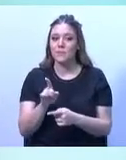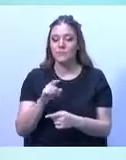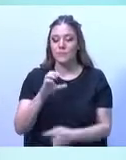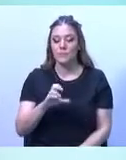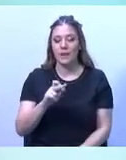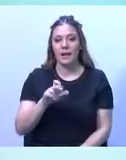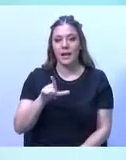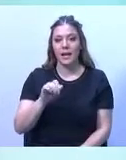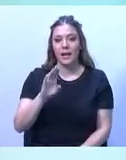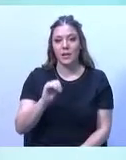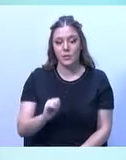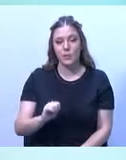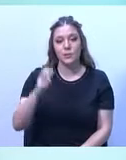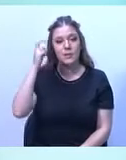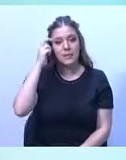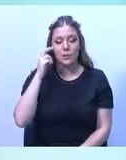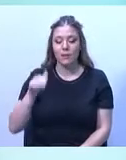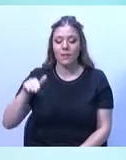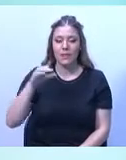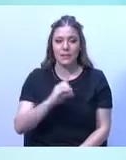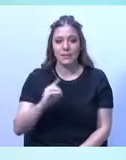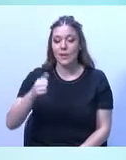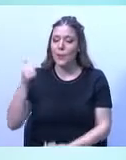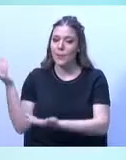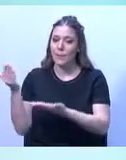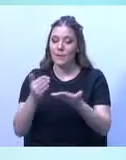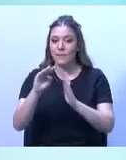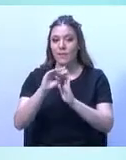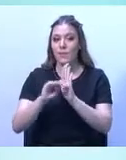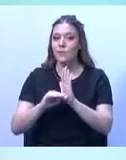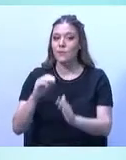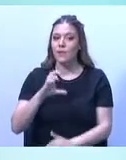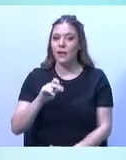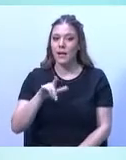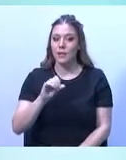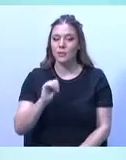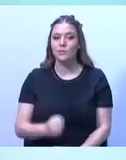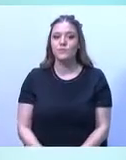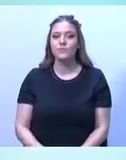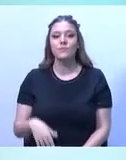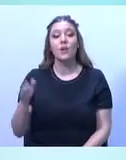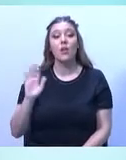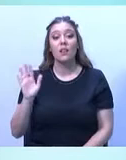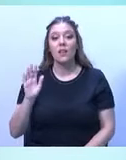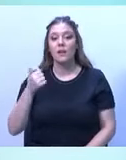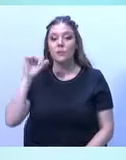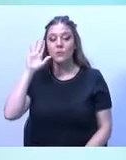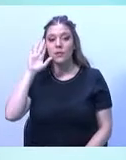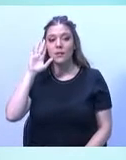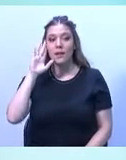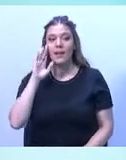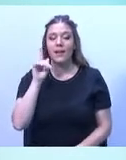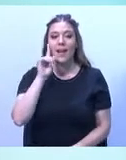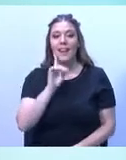Carlos Ferreira, de Santo Tirso, que tem 66 anos. Bem-vindo ao consultório, Carlos. Olá, boa tarde, Sr.